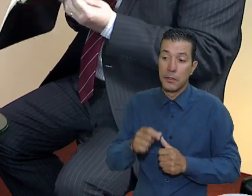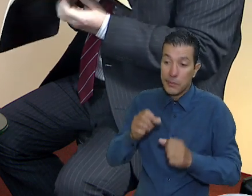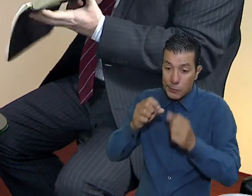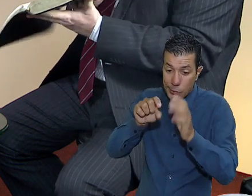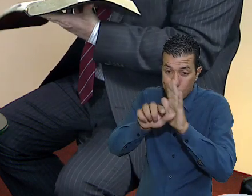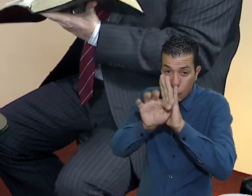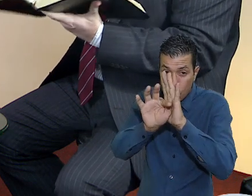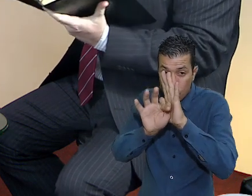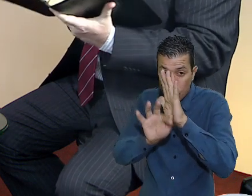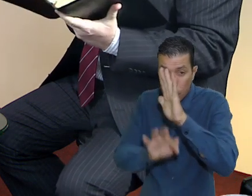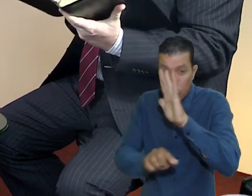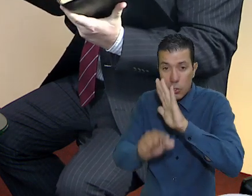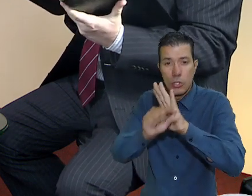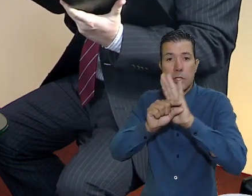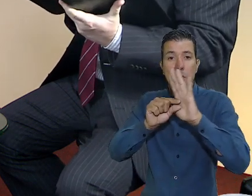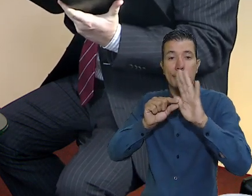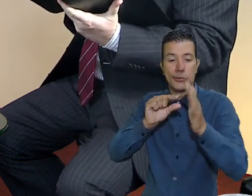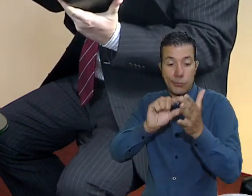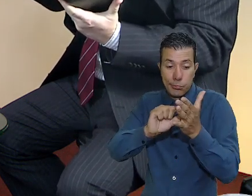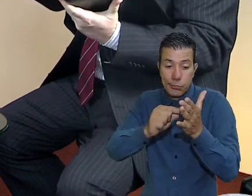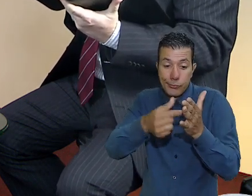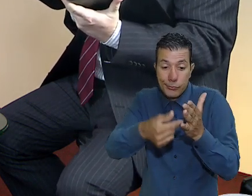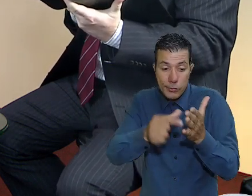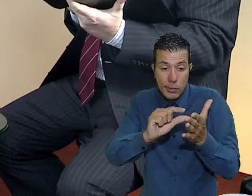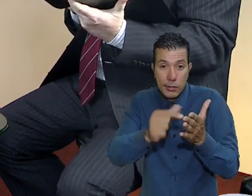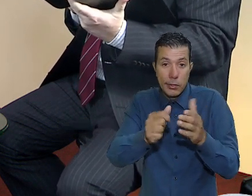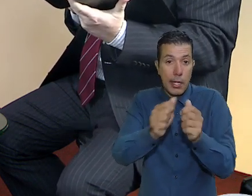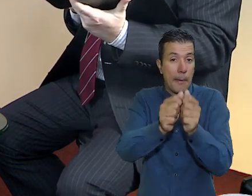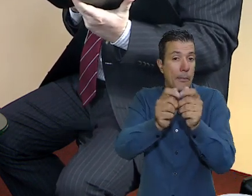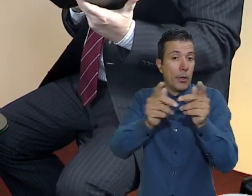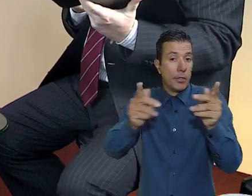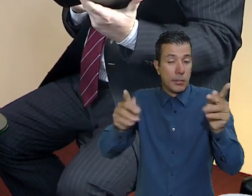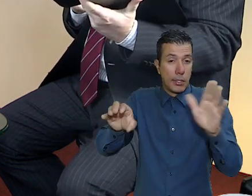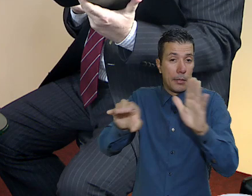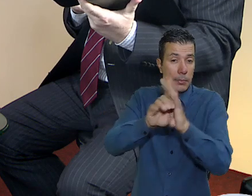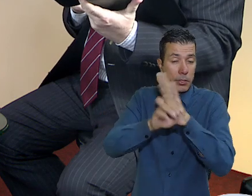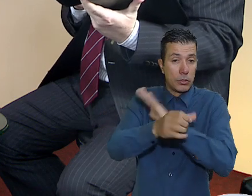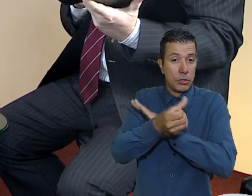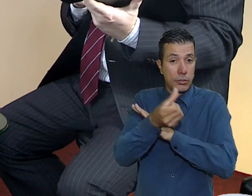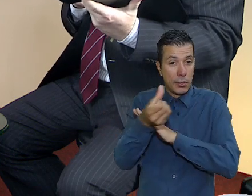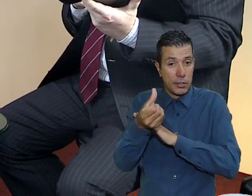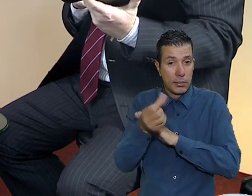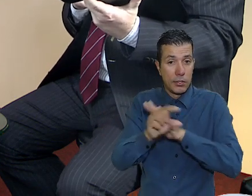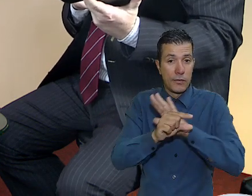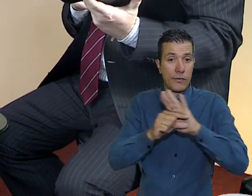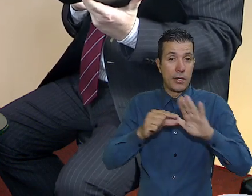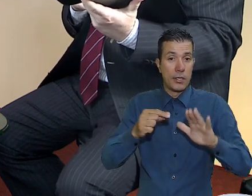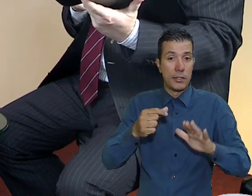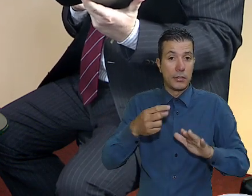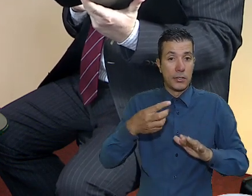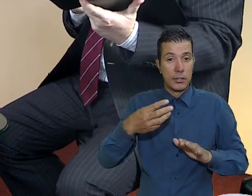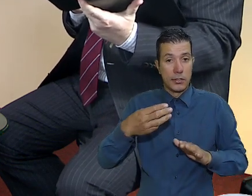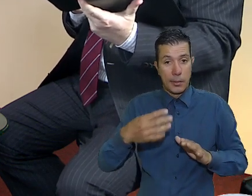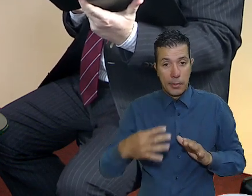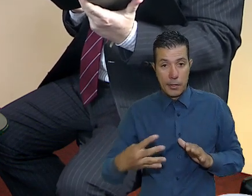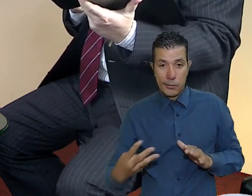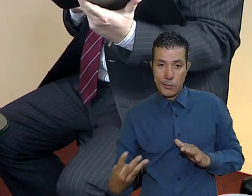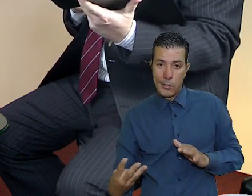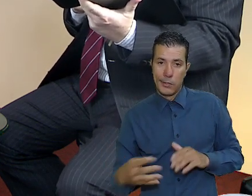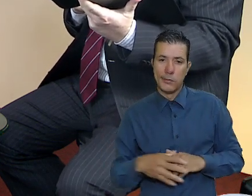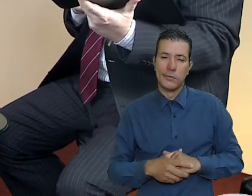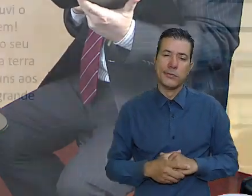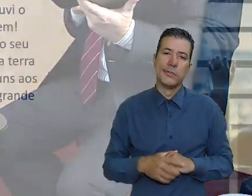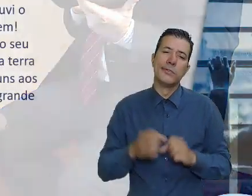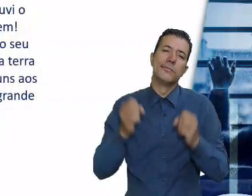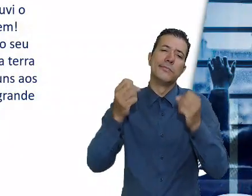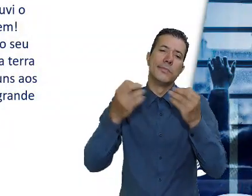menção ao segundo selo, que se encontra em Apocalipse, capítulo 6, versos 3 e 4. E diz